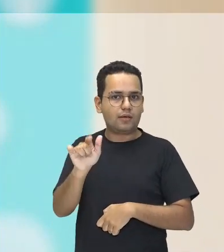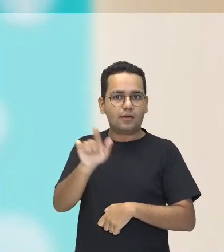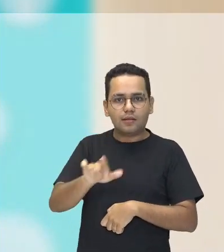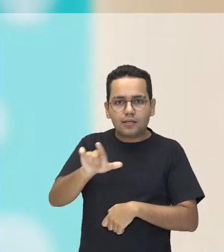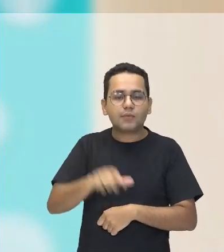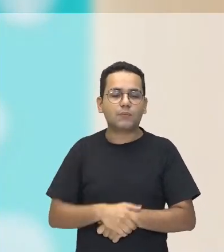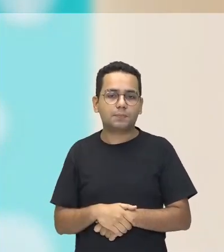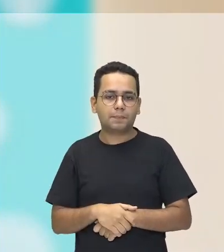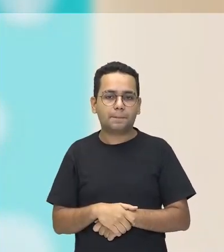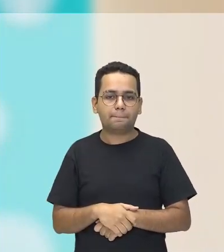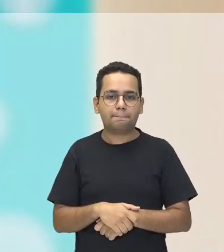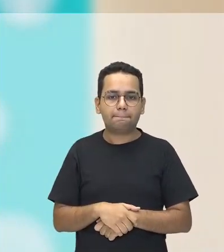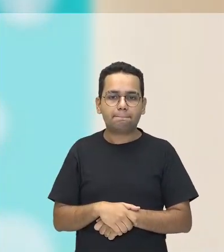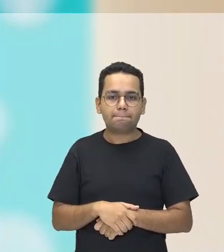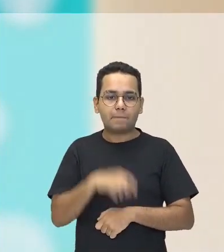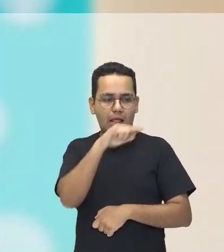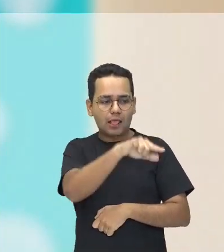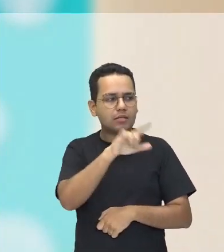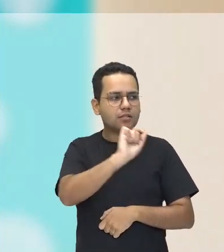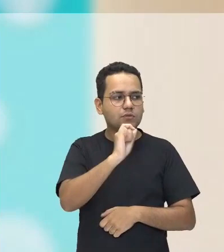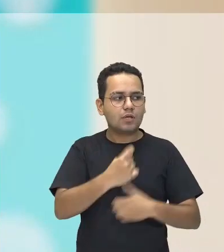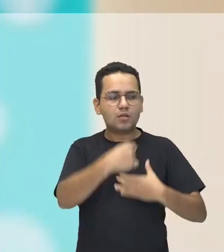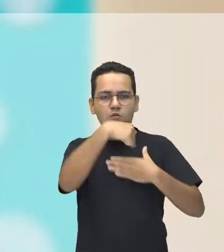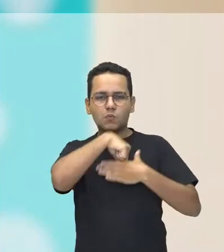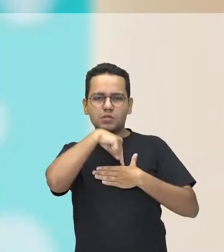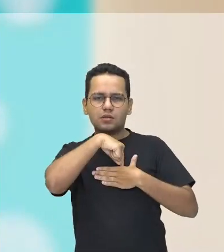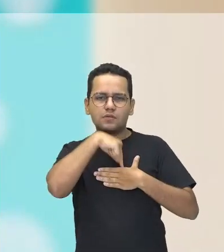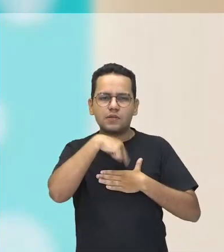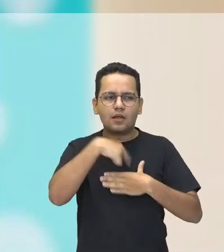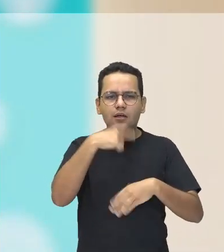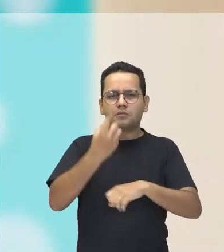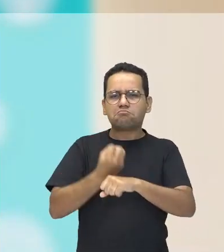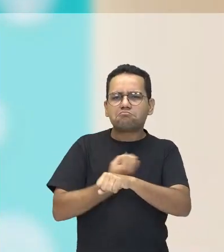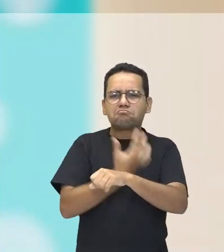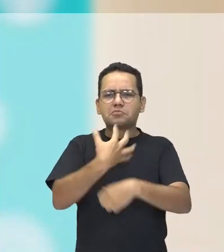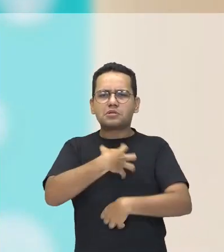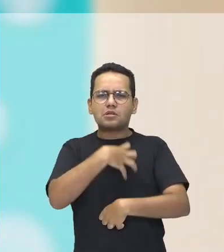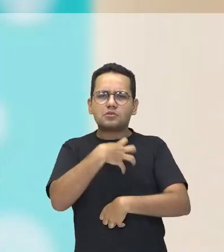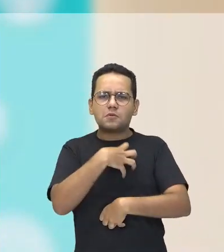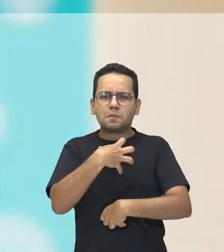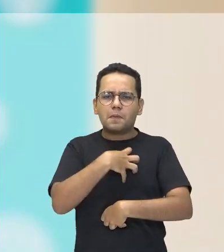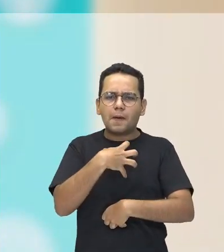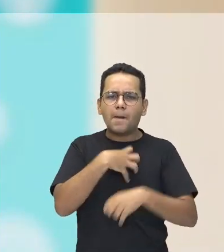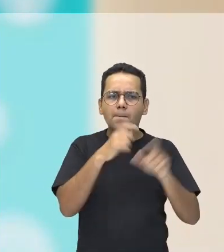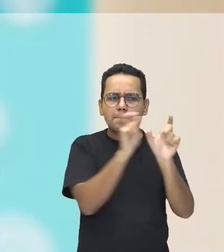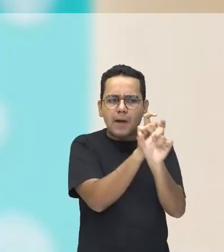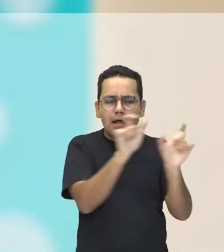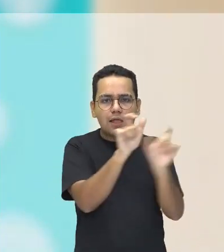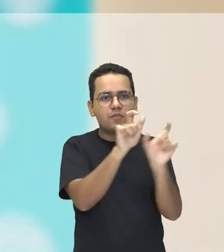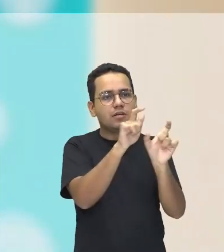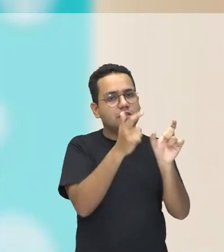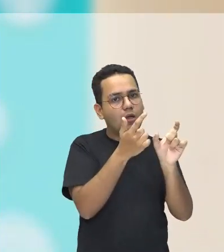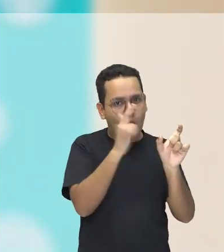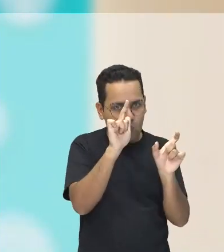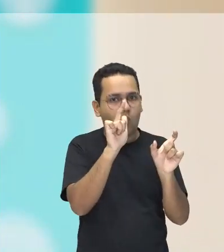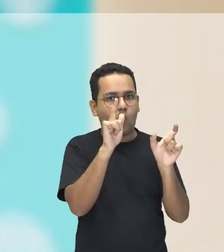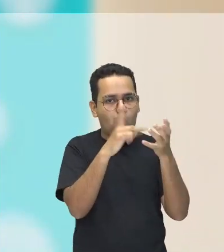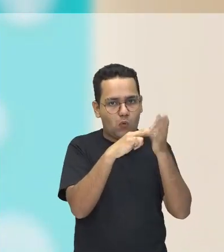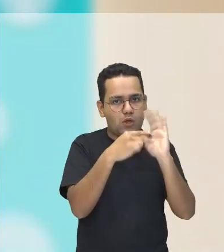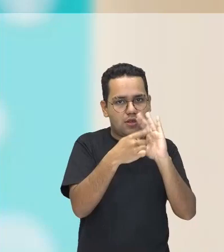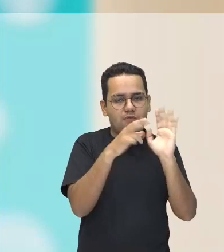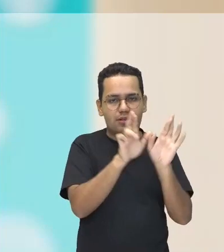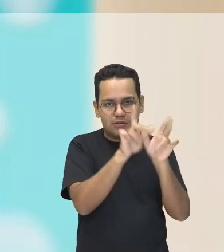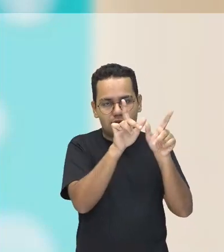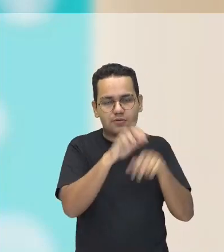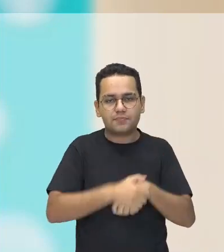texto literário, nós vamos ter a subjetividade, os meus sentimentos, palavras que não estão no sentido real, enquanto no texto não